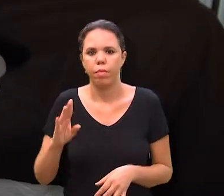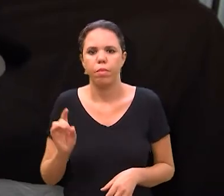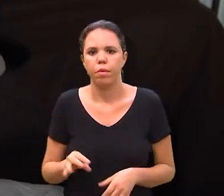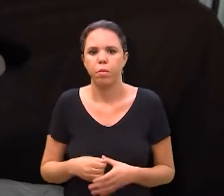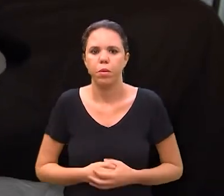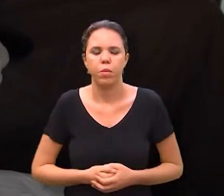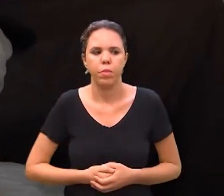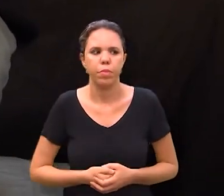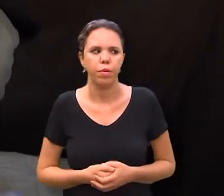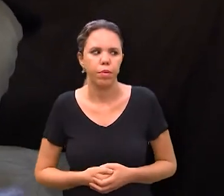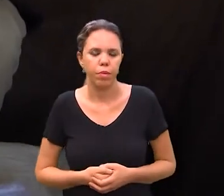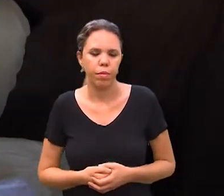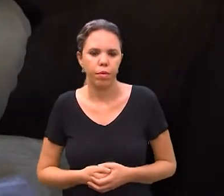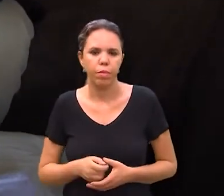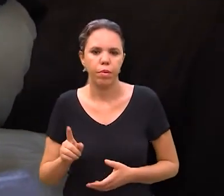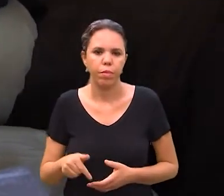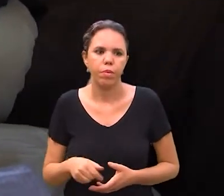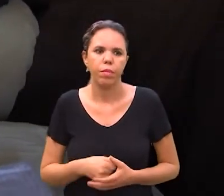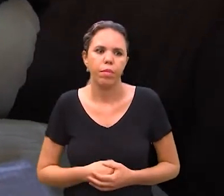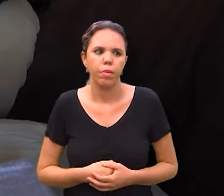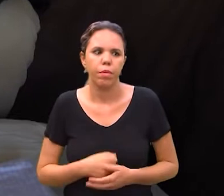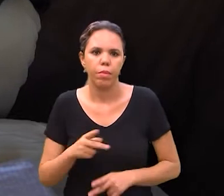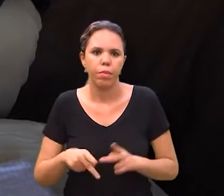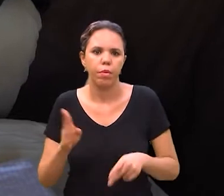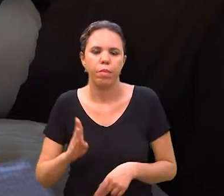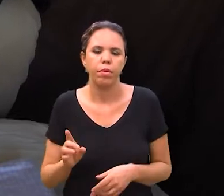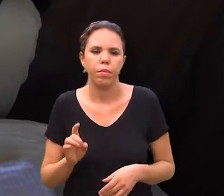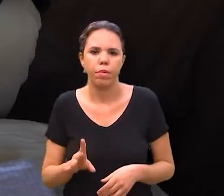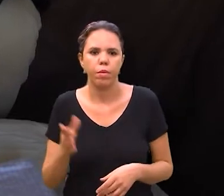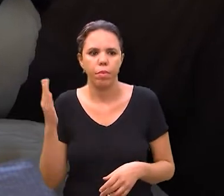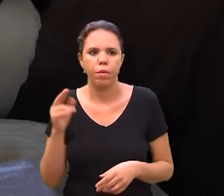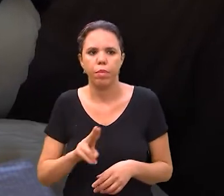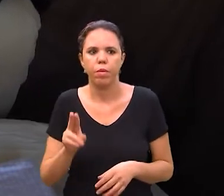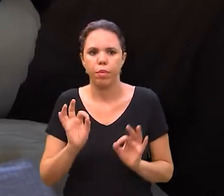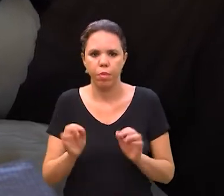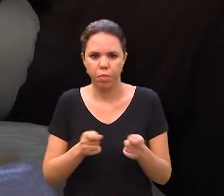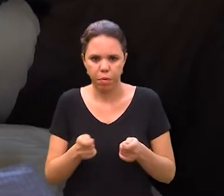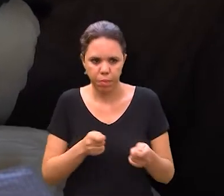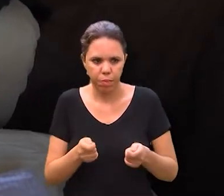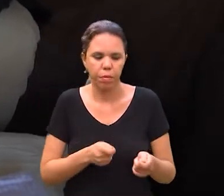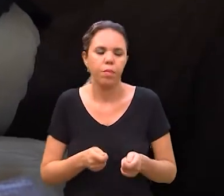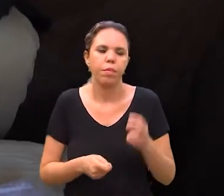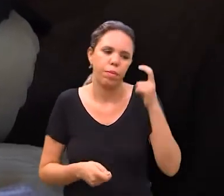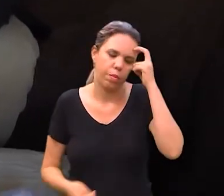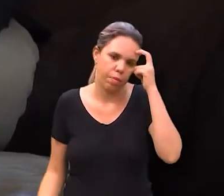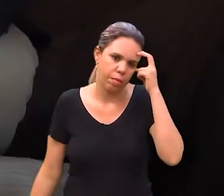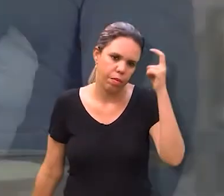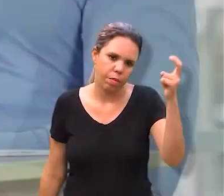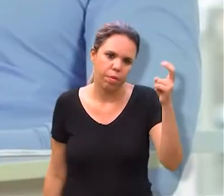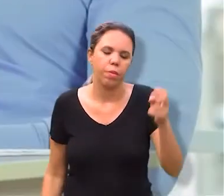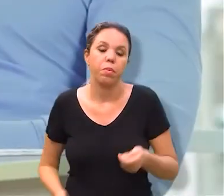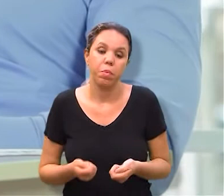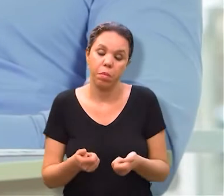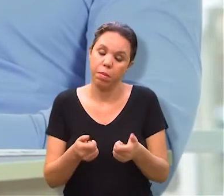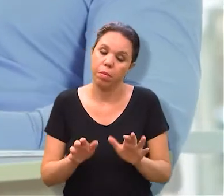no Brasil, Michel. Mas o povo brasileiro ele tem que saber usar com sabedoria.